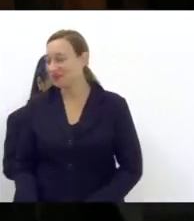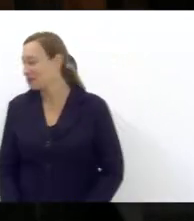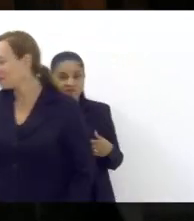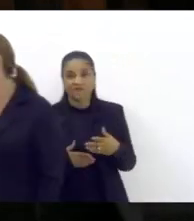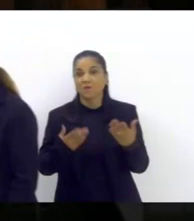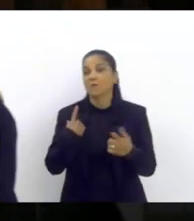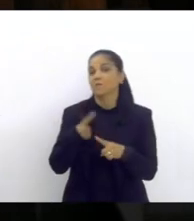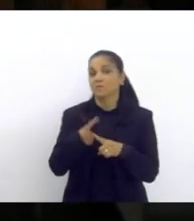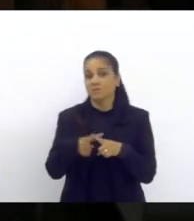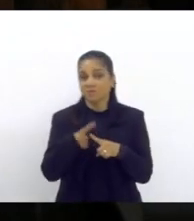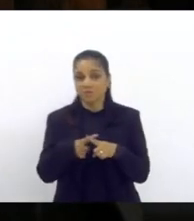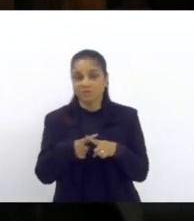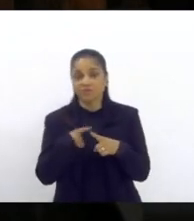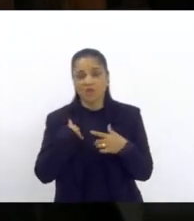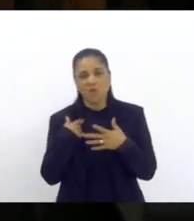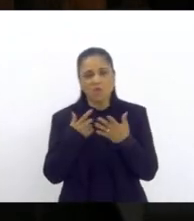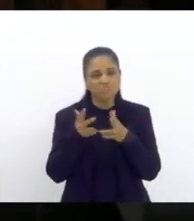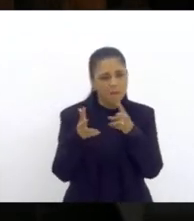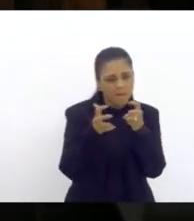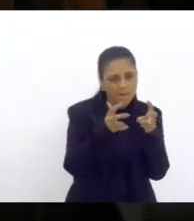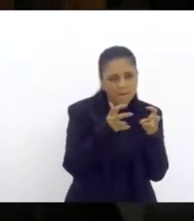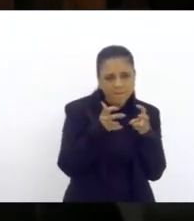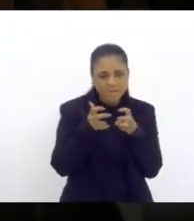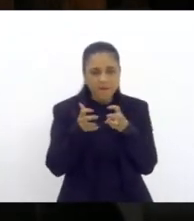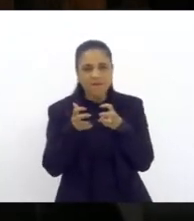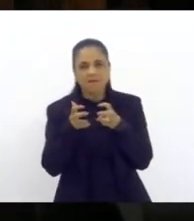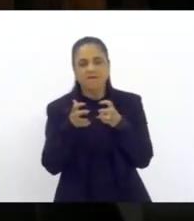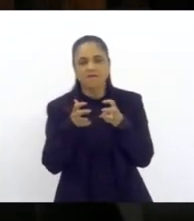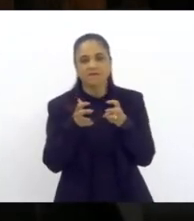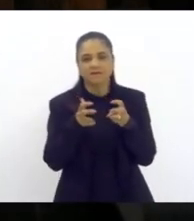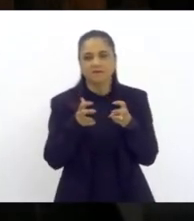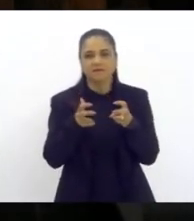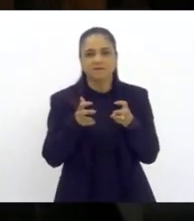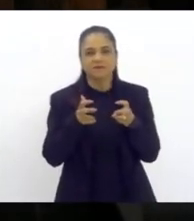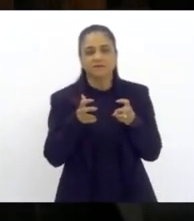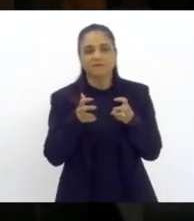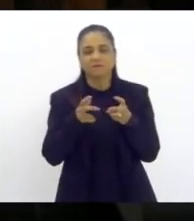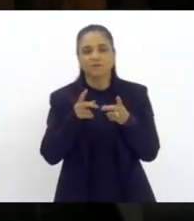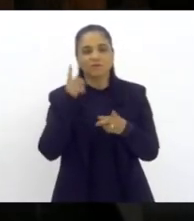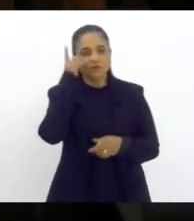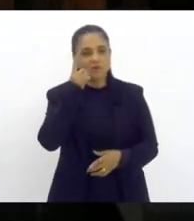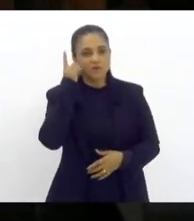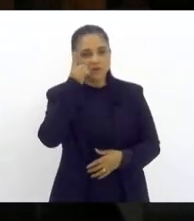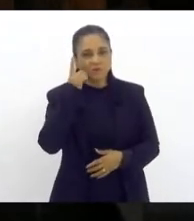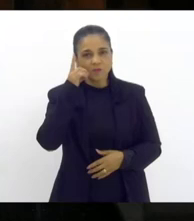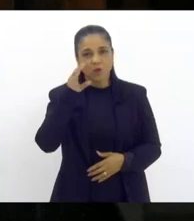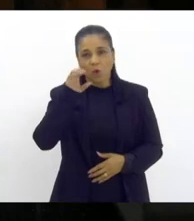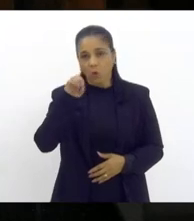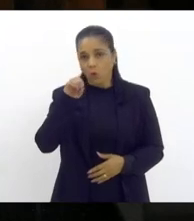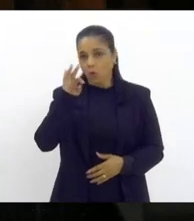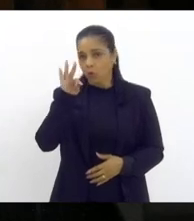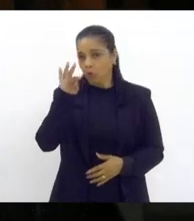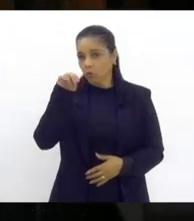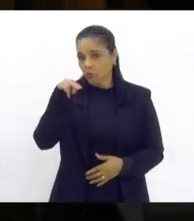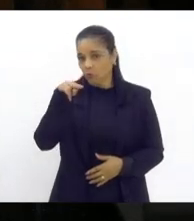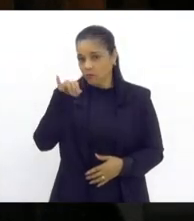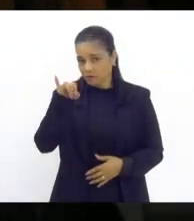Porque eu verifiquei que o deputado Ottoni